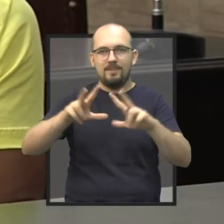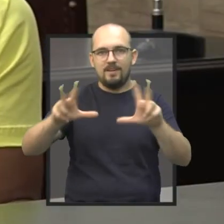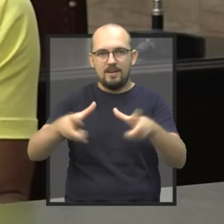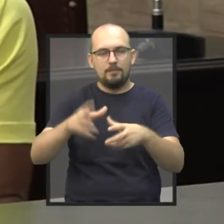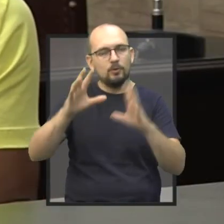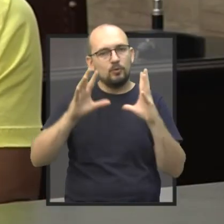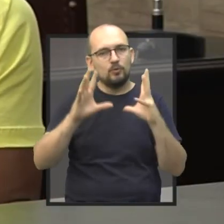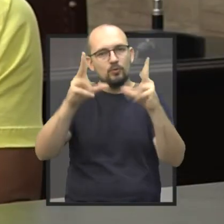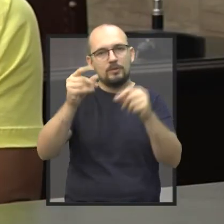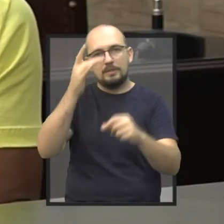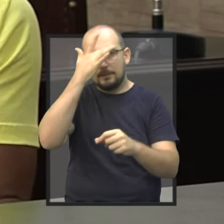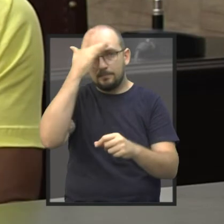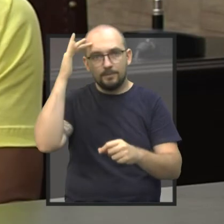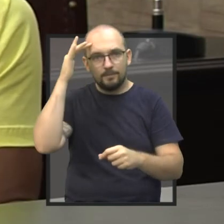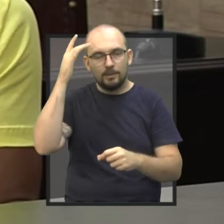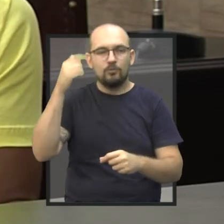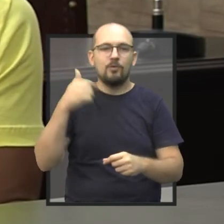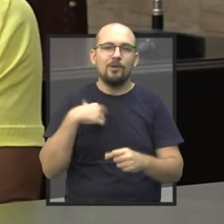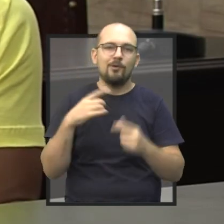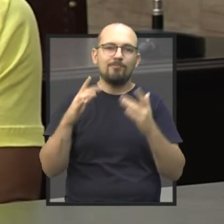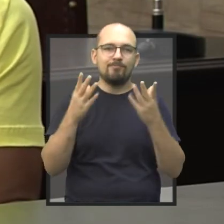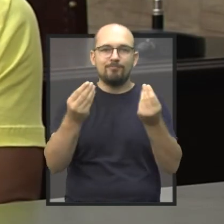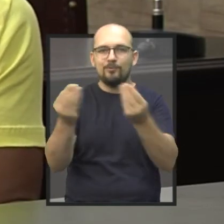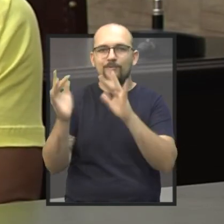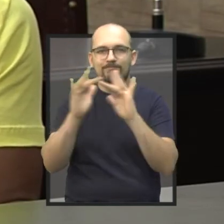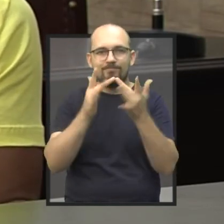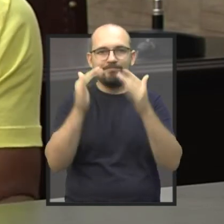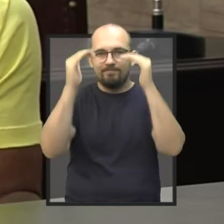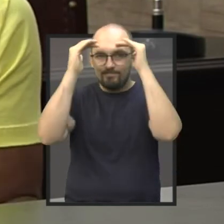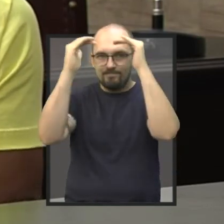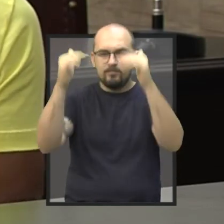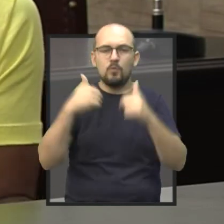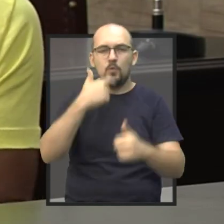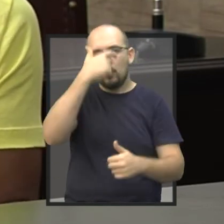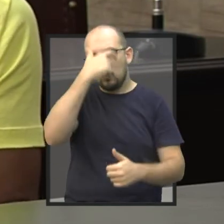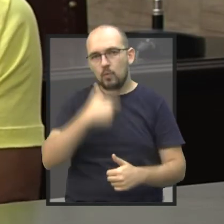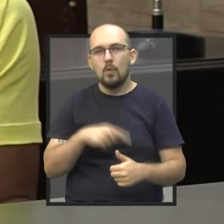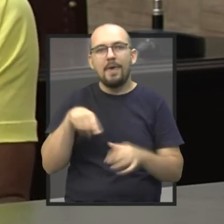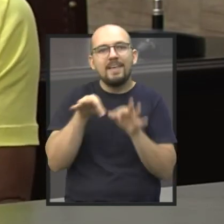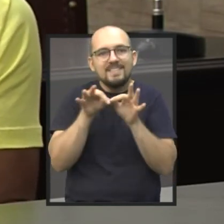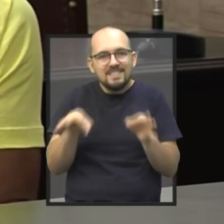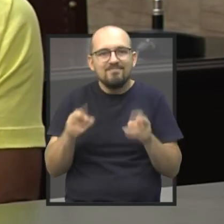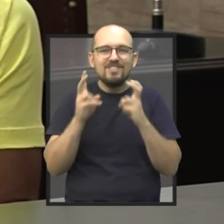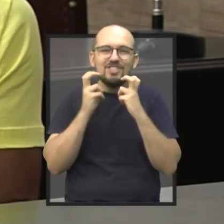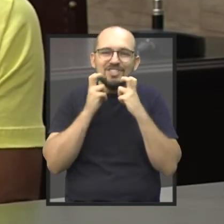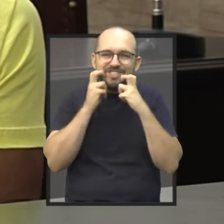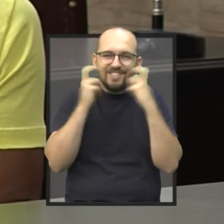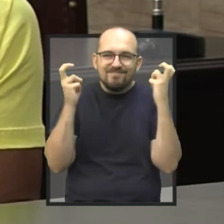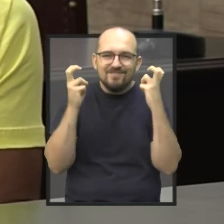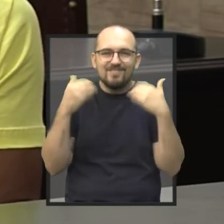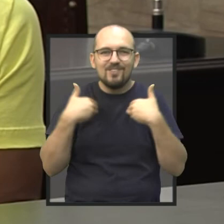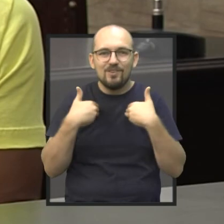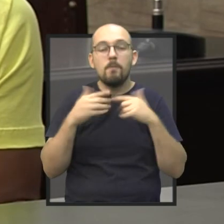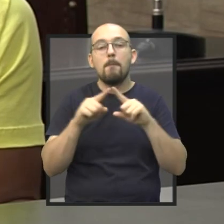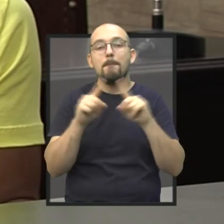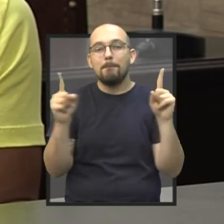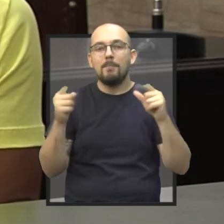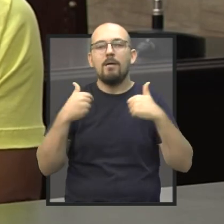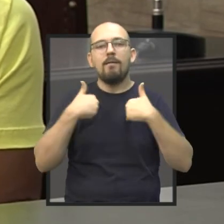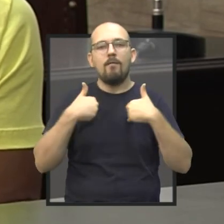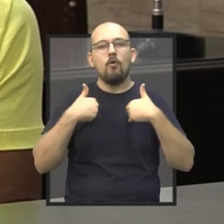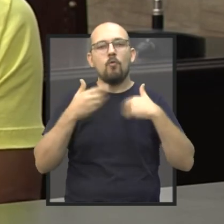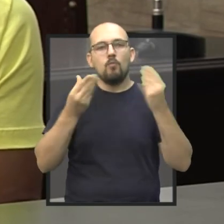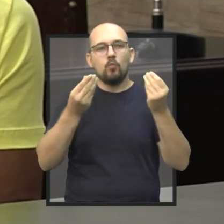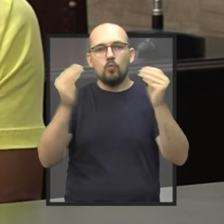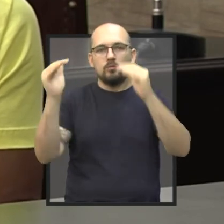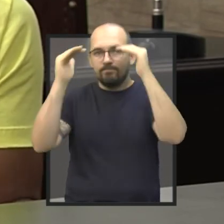casa, né? Todas as pessoas que eu tive o maior respeito. Sou um cara simples e tímido, né? Mas sou um cara muito,